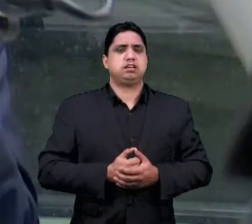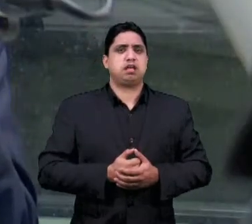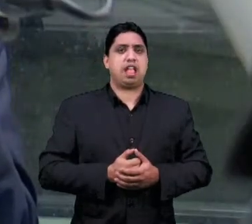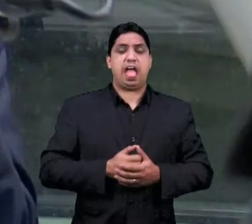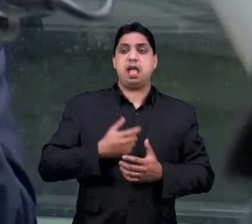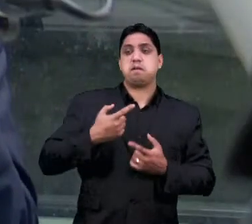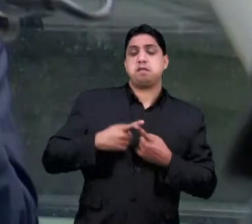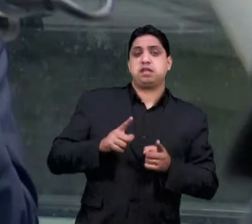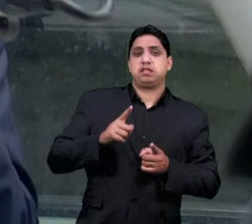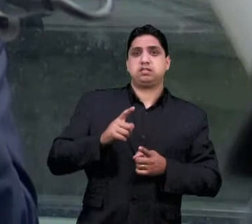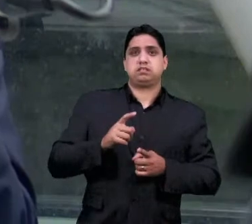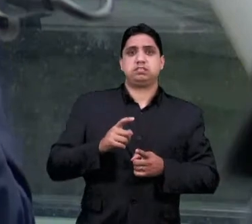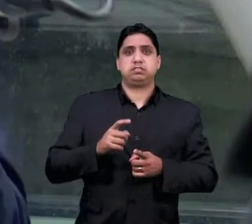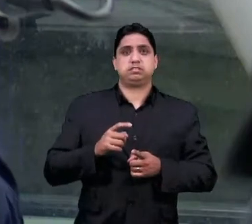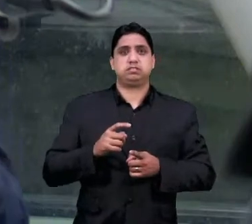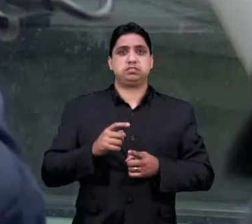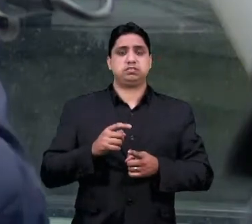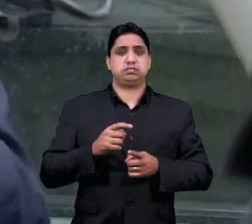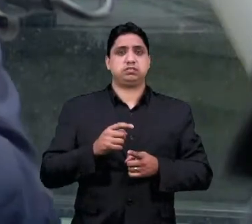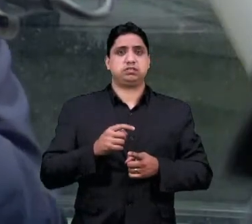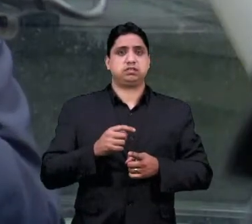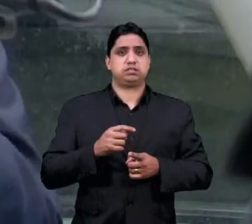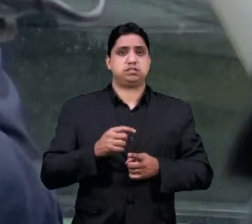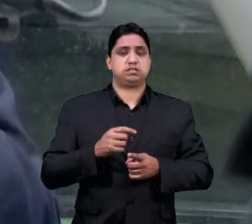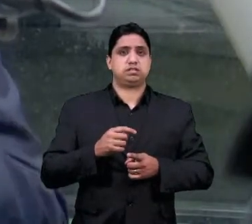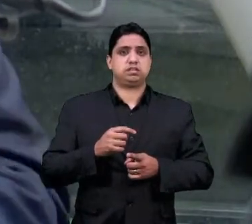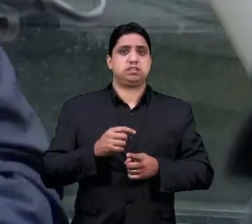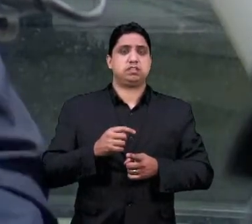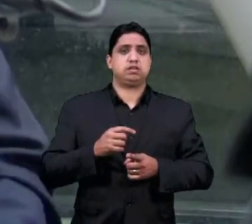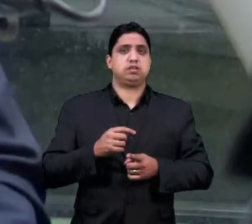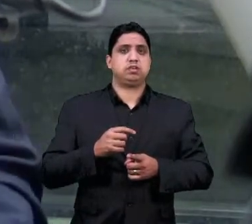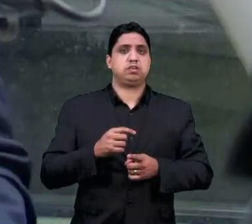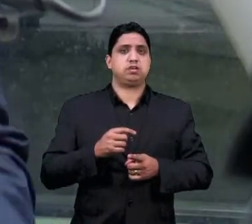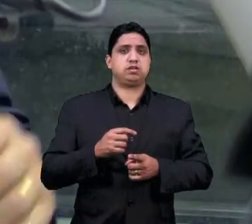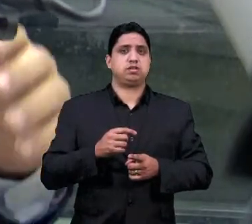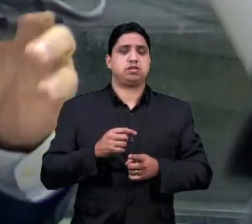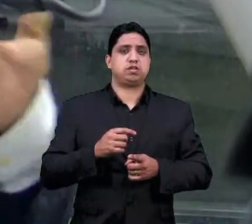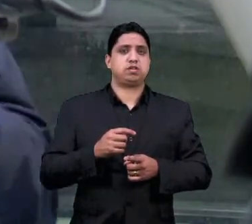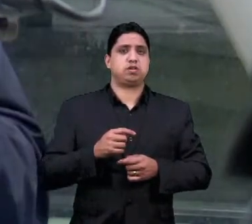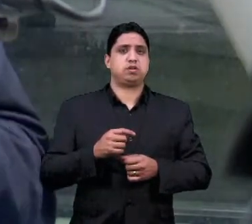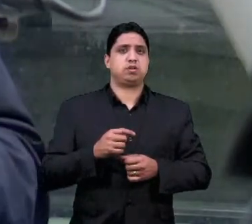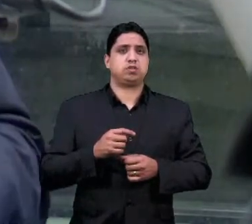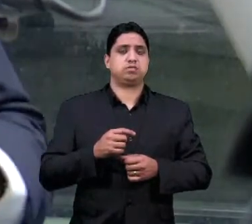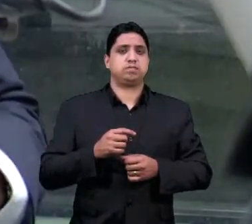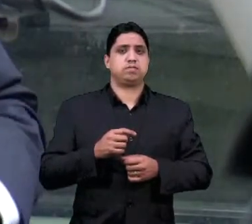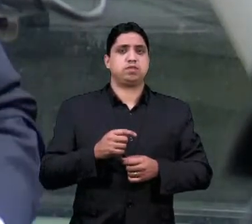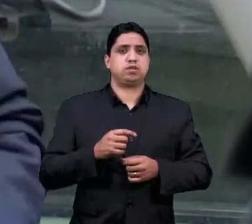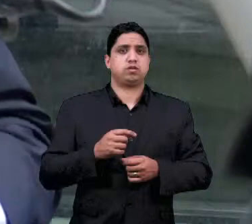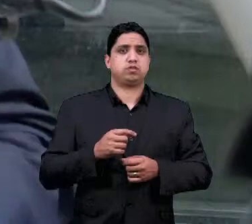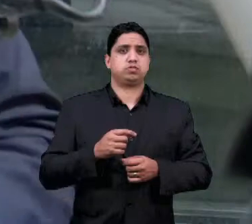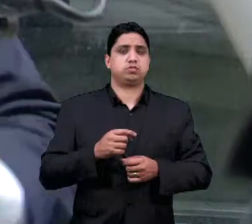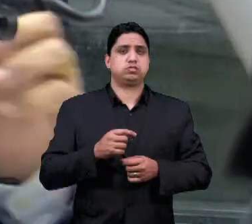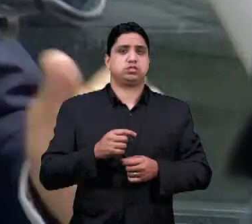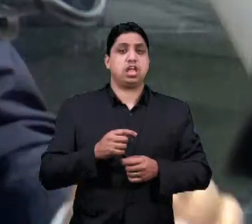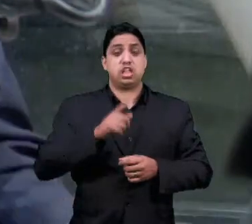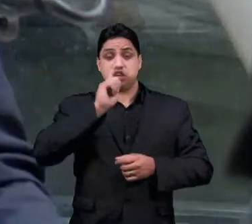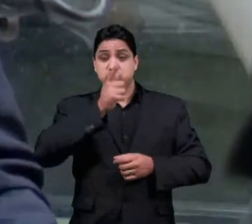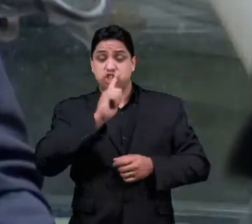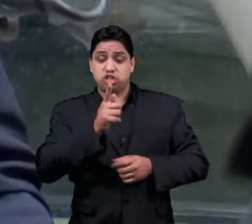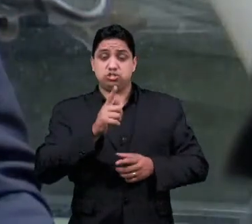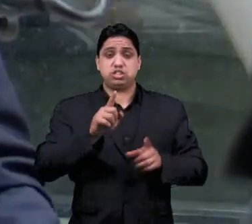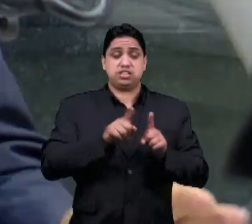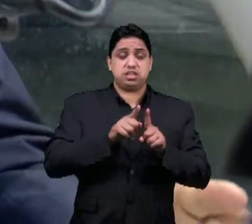Sérgio... Só chega um pouquinho o microfone mais perto. Isso. Vou puxar pra você isso. Obrigado. O seguinte, o Gedeuti e